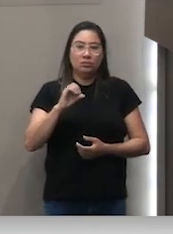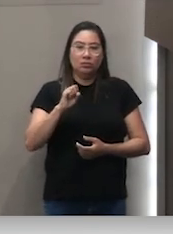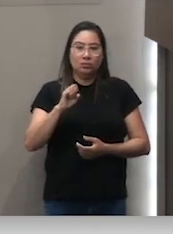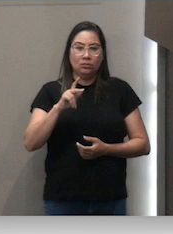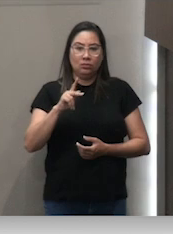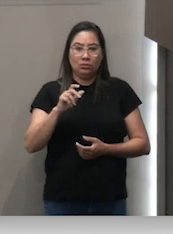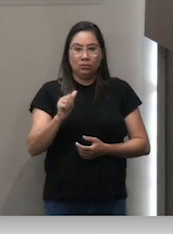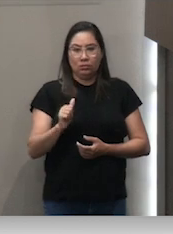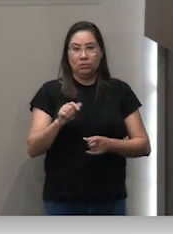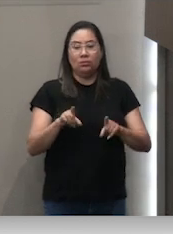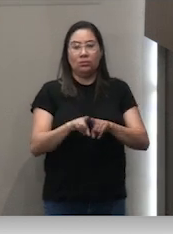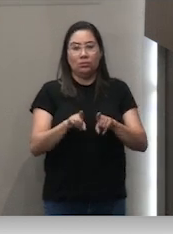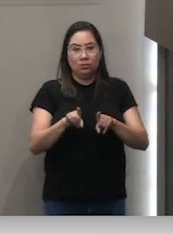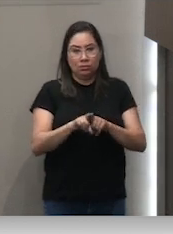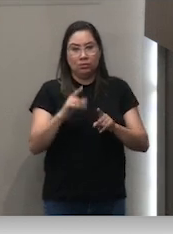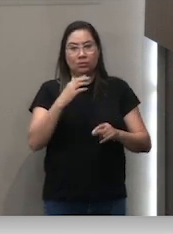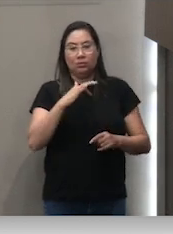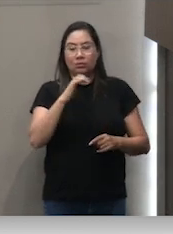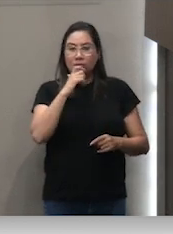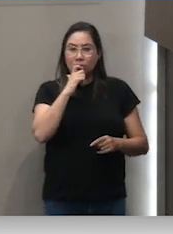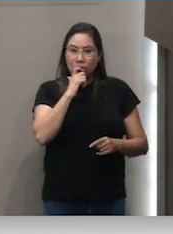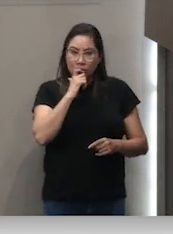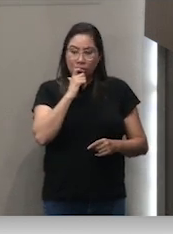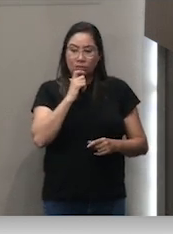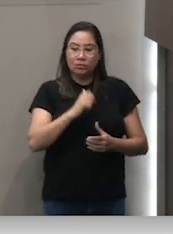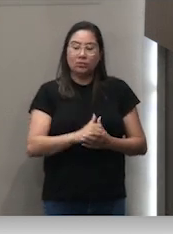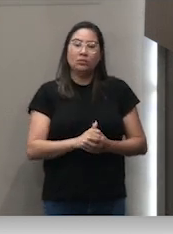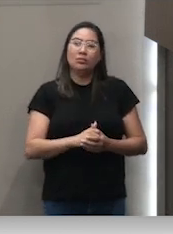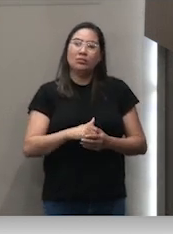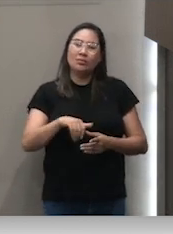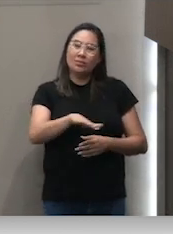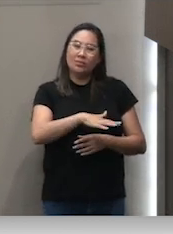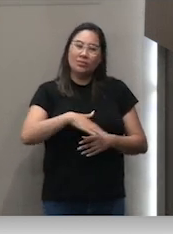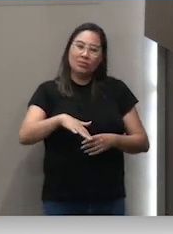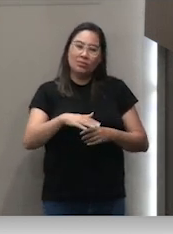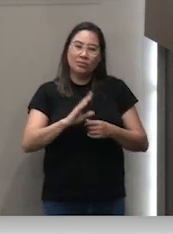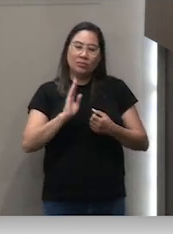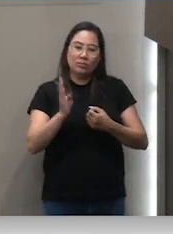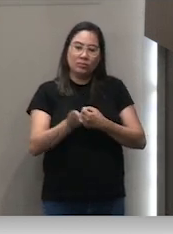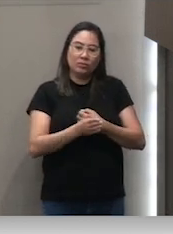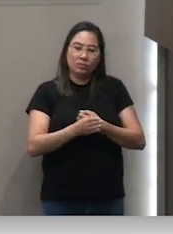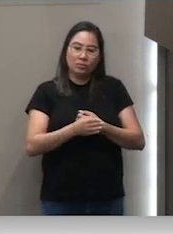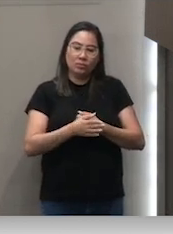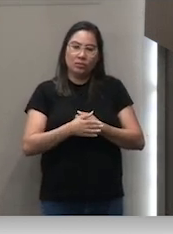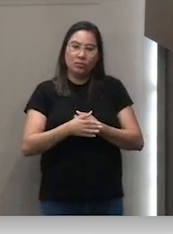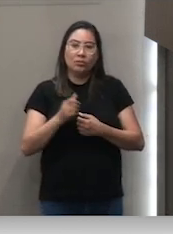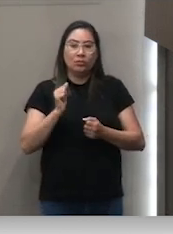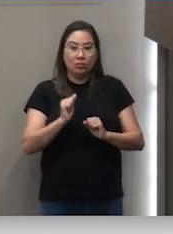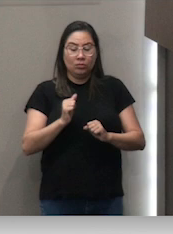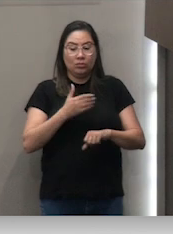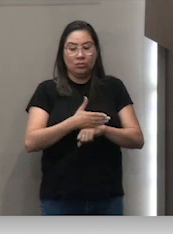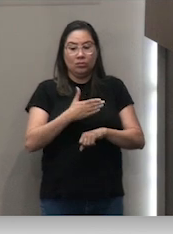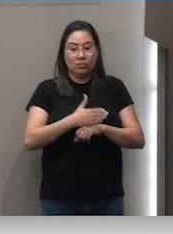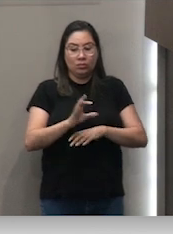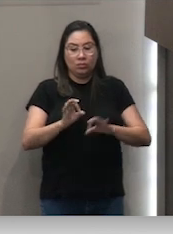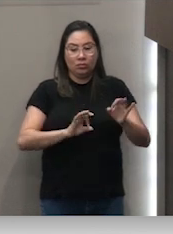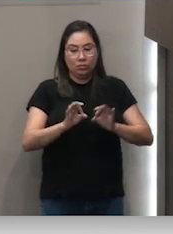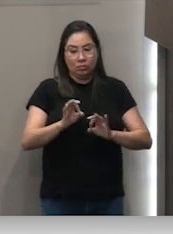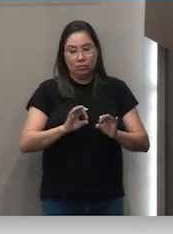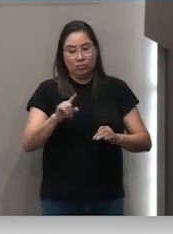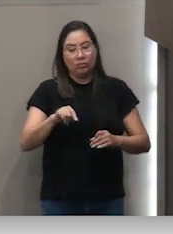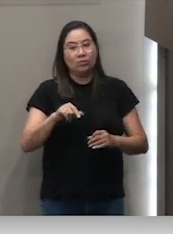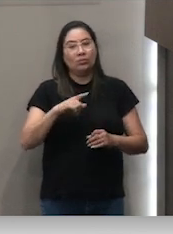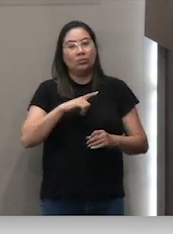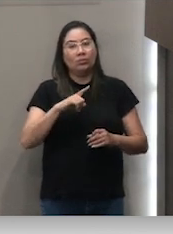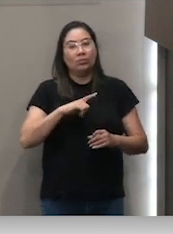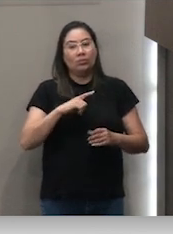RPMON, também onde as crianças em área de vulnerabilidade social poderiam então ingressar naquele projeto e lá receber